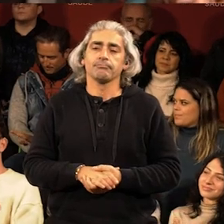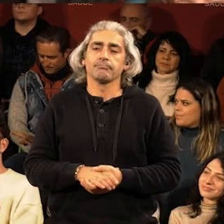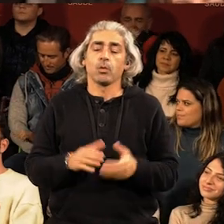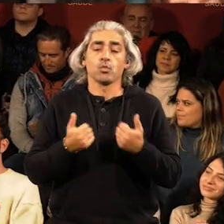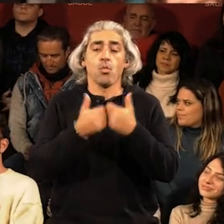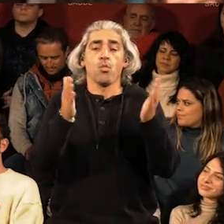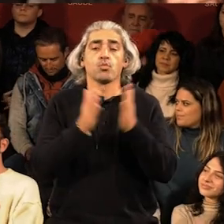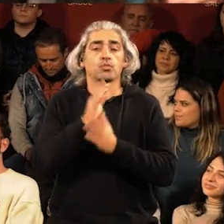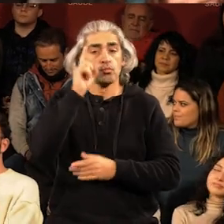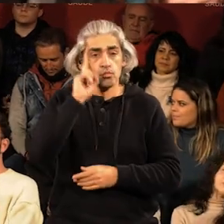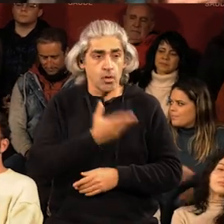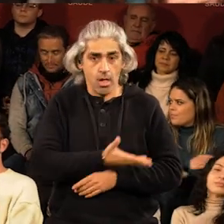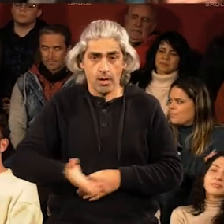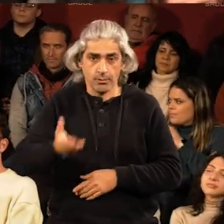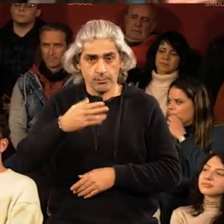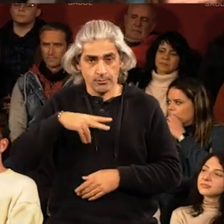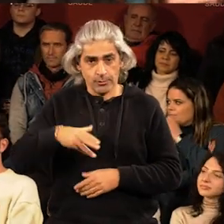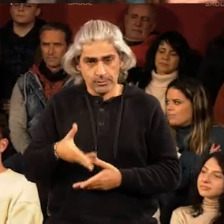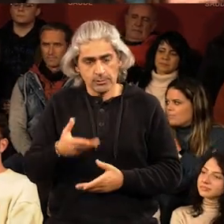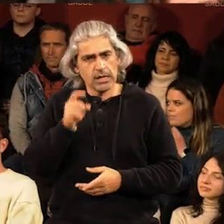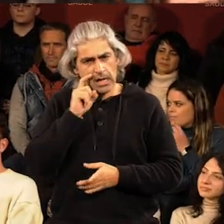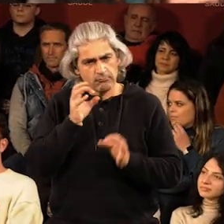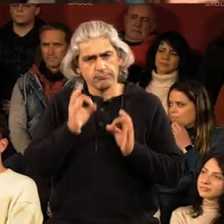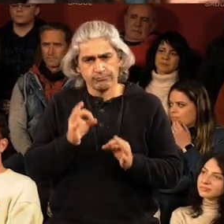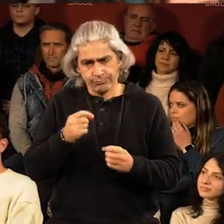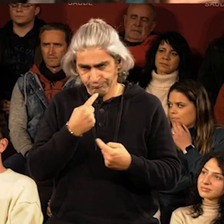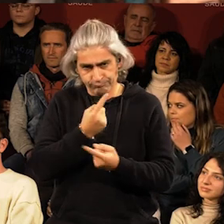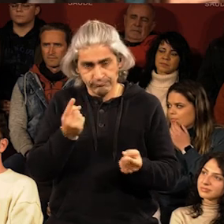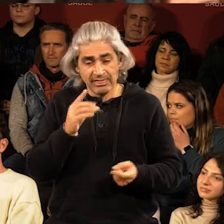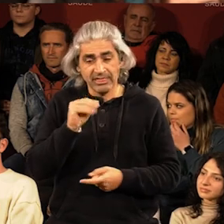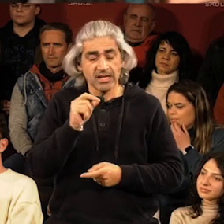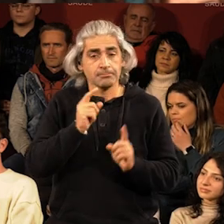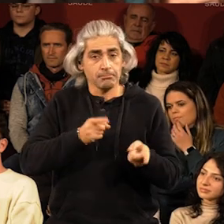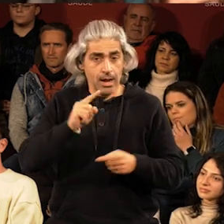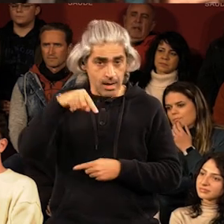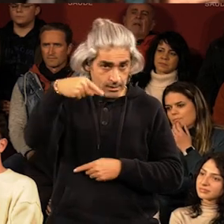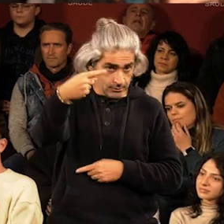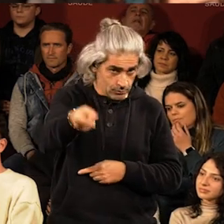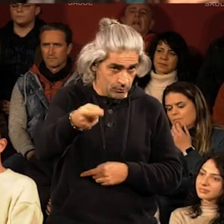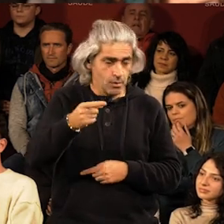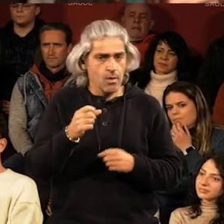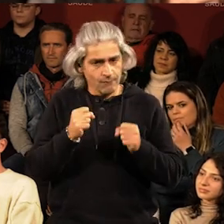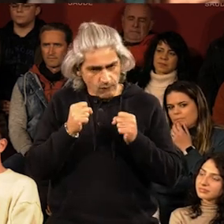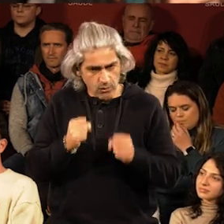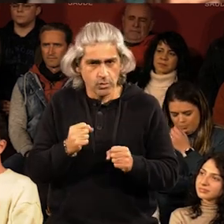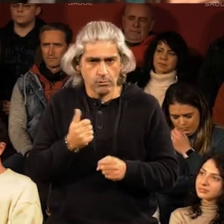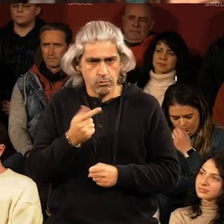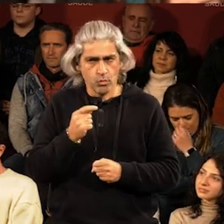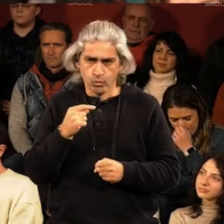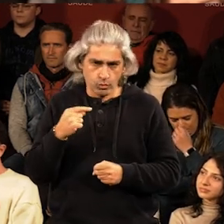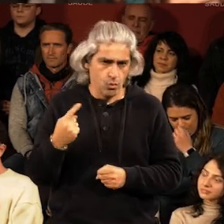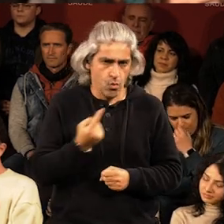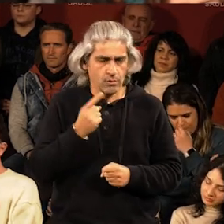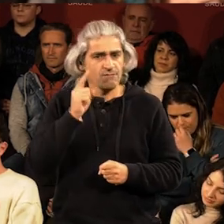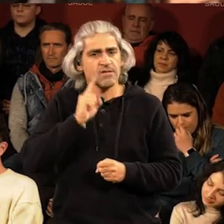a todas as mulheres deste país deixo uma garantia no dia 10 de Março toda a força do bloco